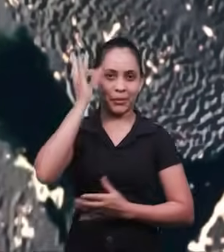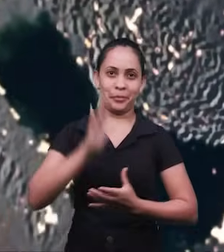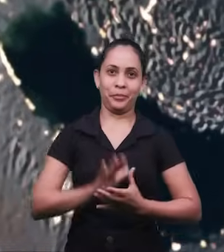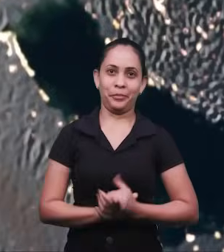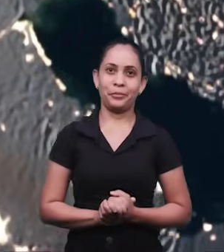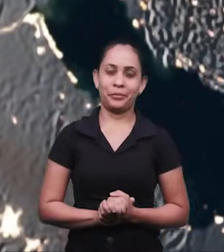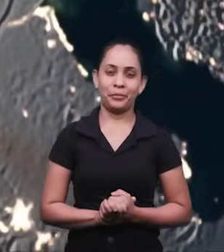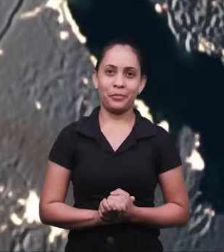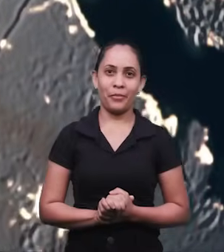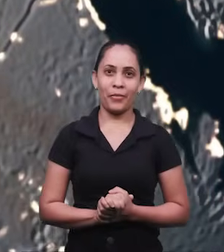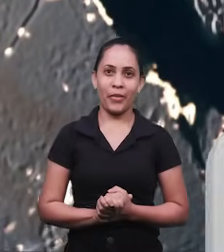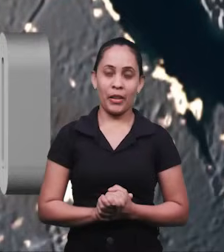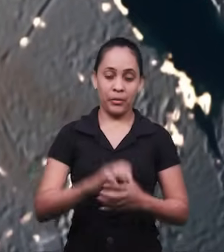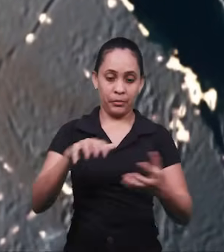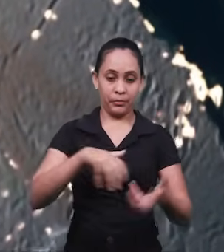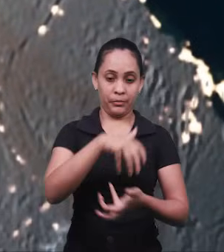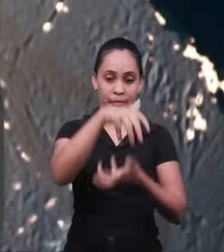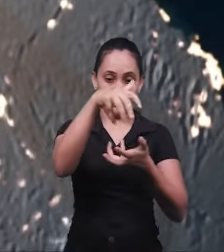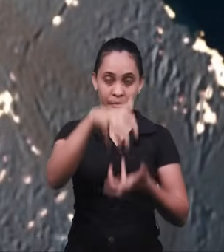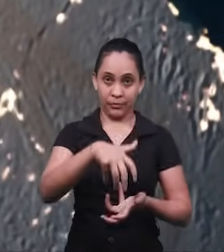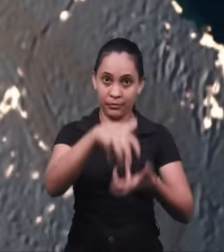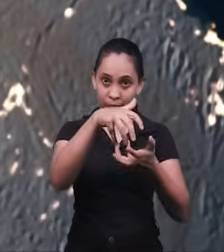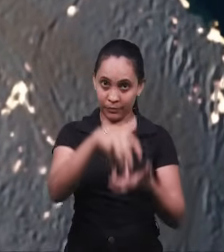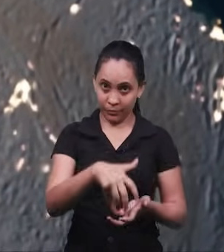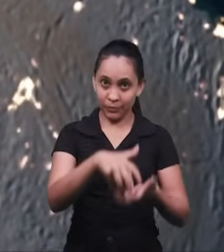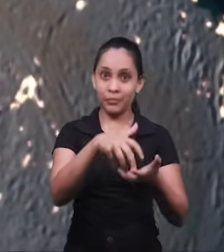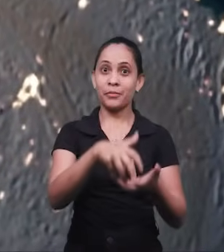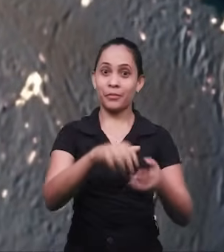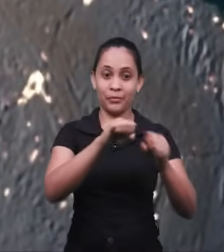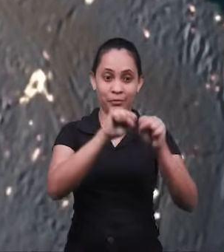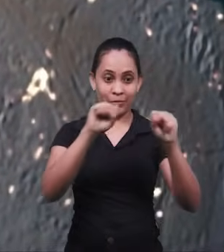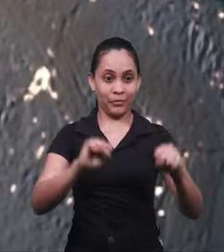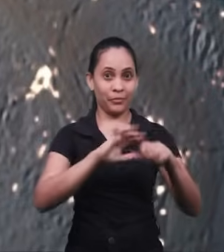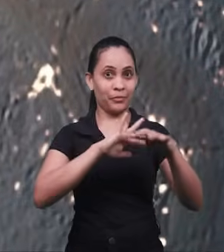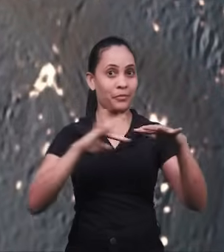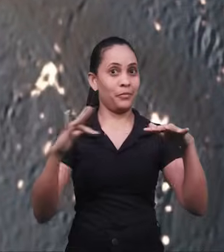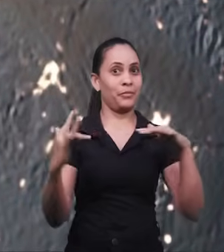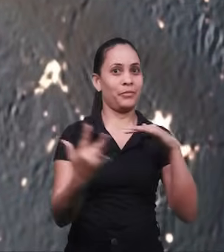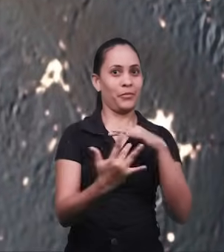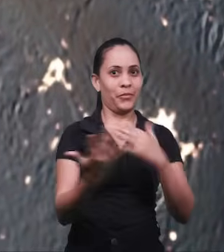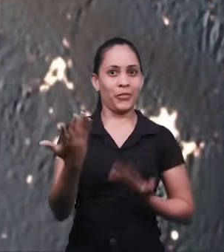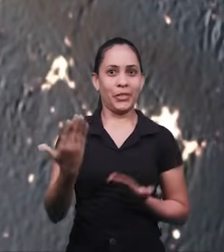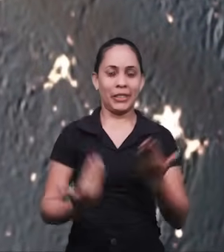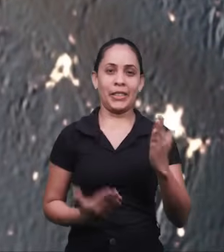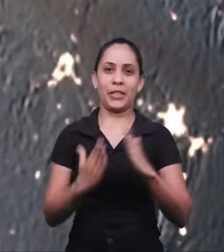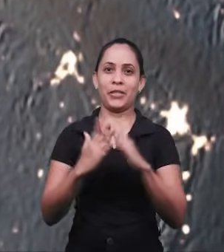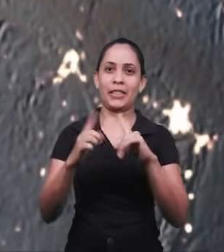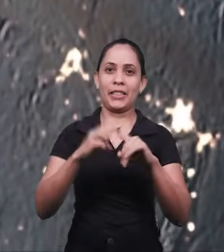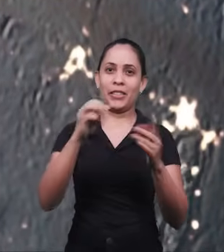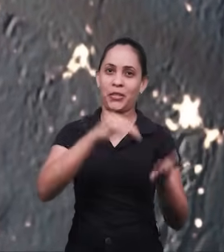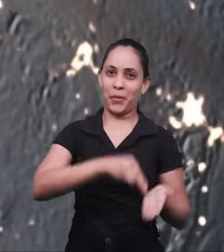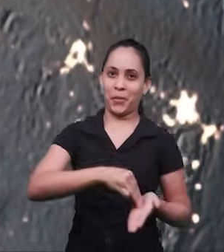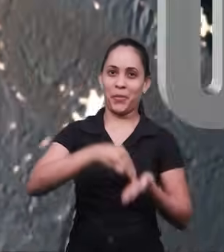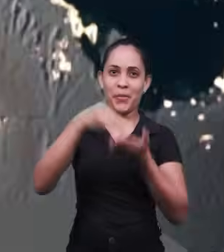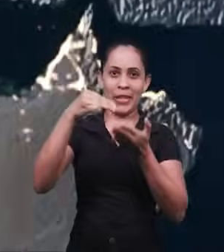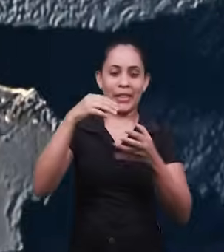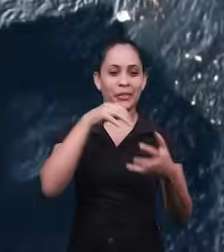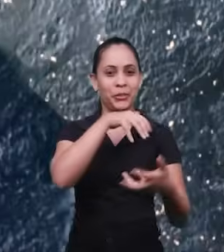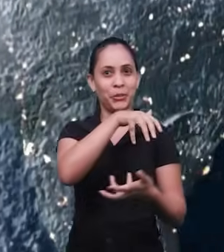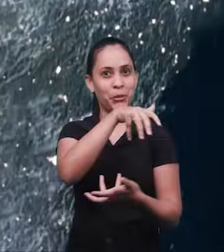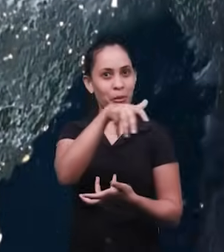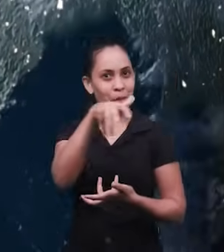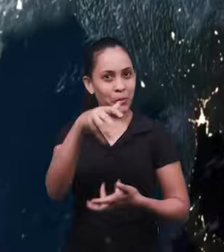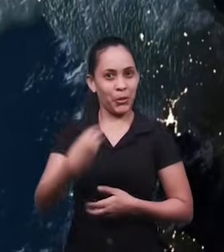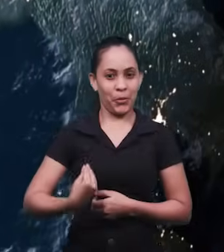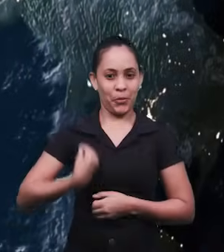espírito. Através do sistema de transmissão multiplataformas, os membros da Igreja Cristã Maranata de todo o